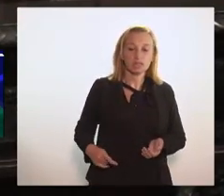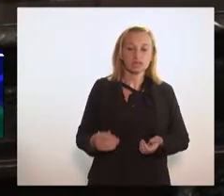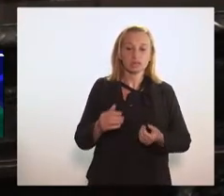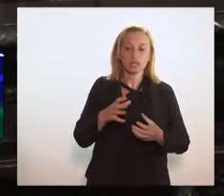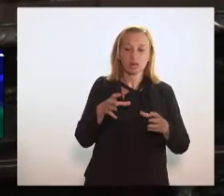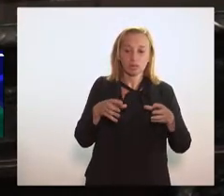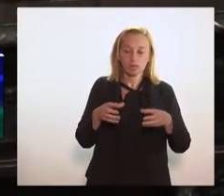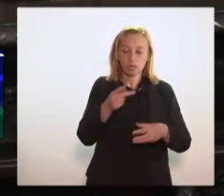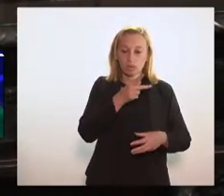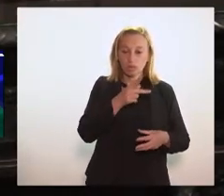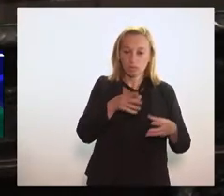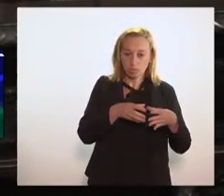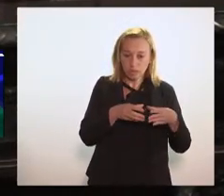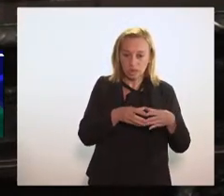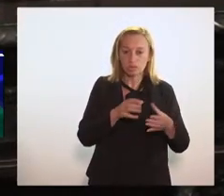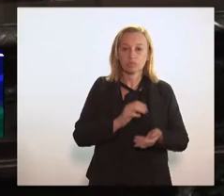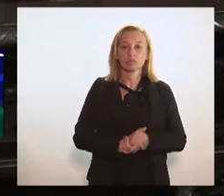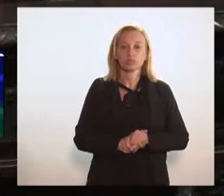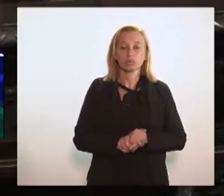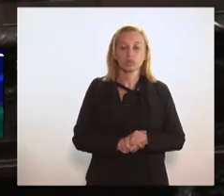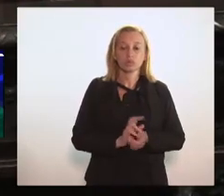comissão.